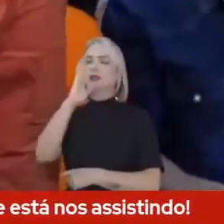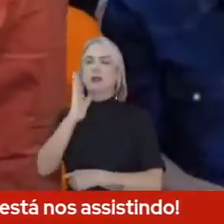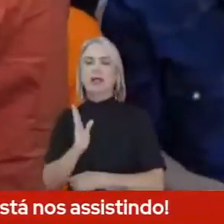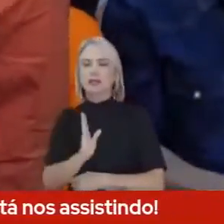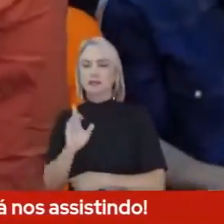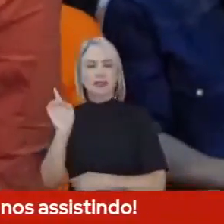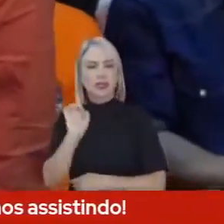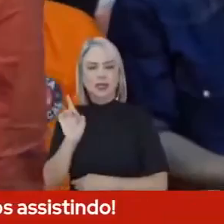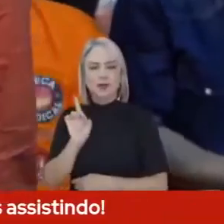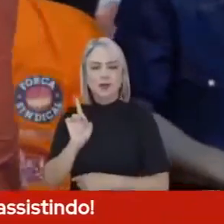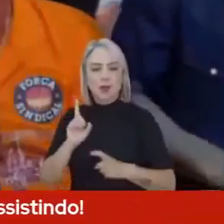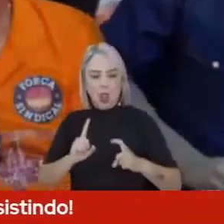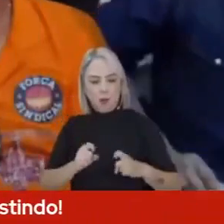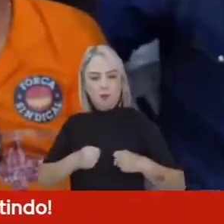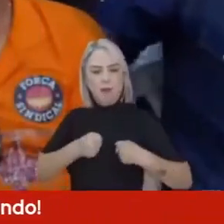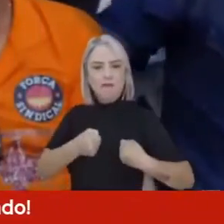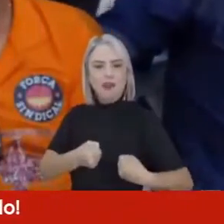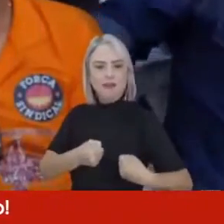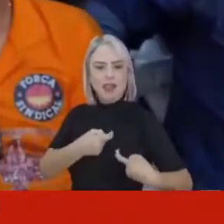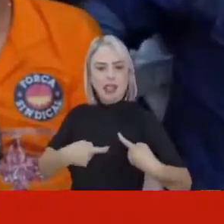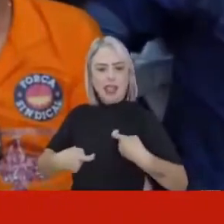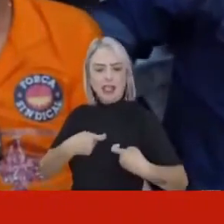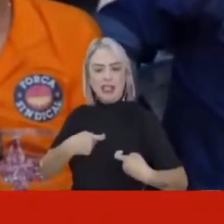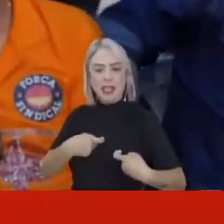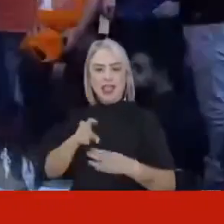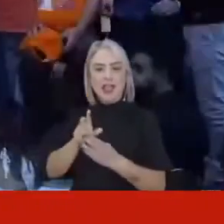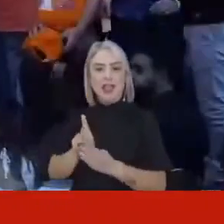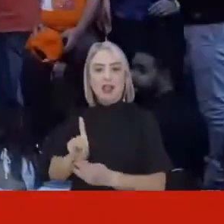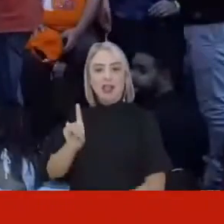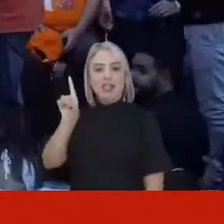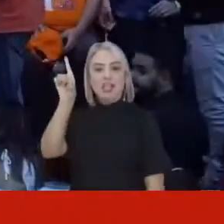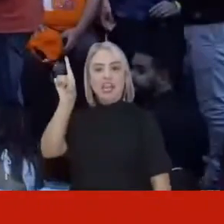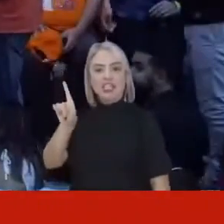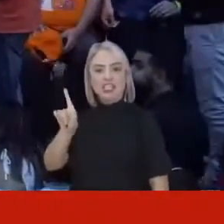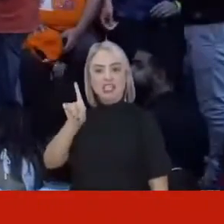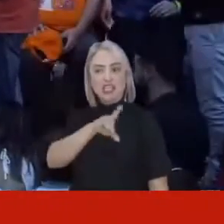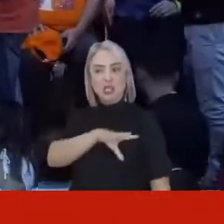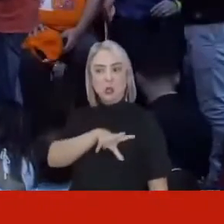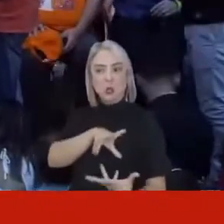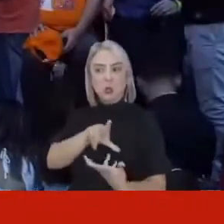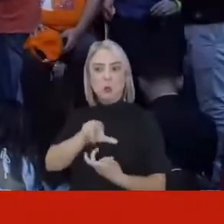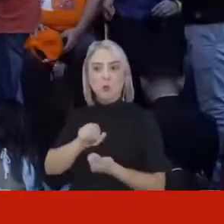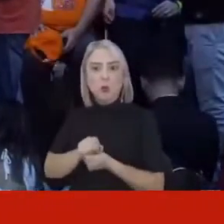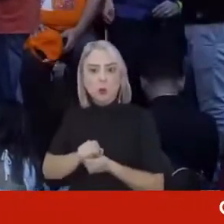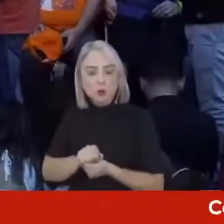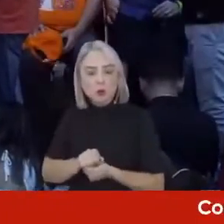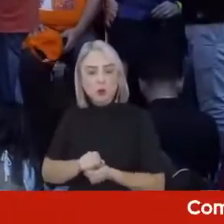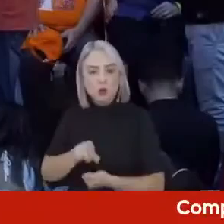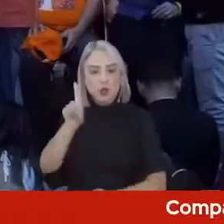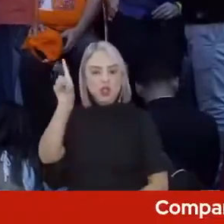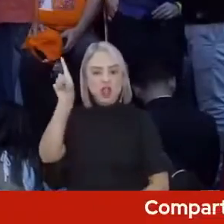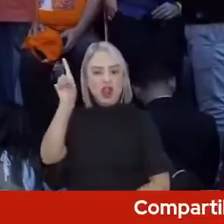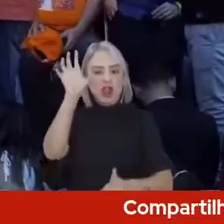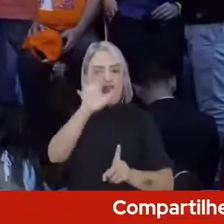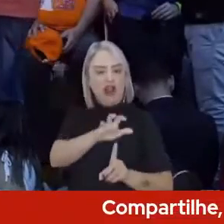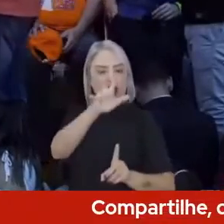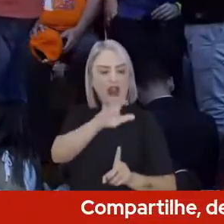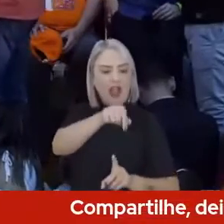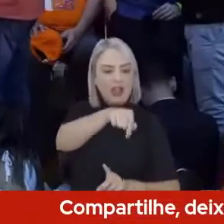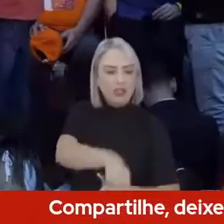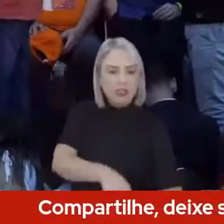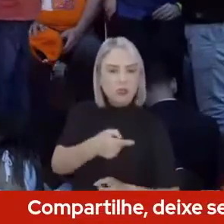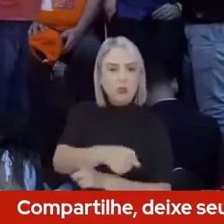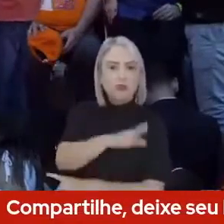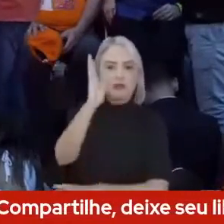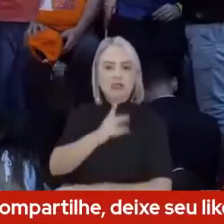vamos enfrentar uma guerra com a direita do mundo. A direita do mundo vai estar jogando aqui contra nós. É fake news